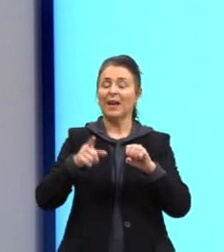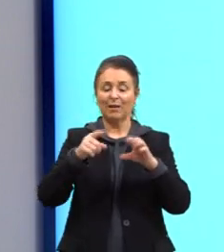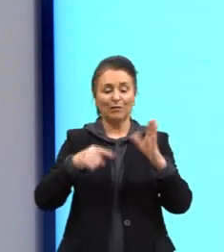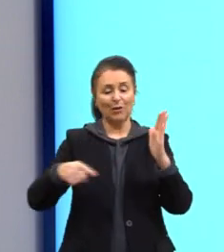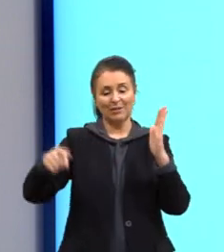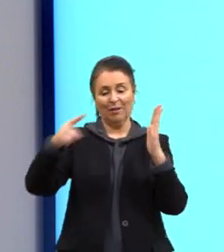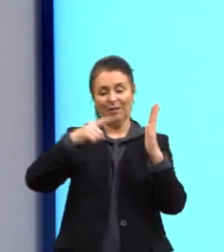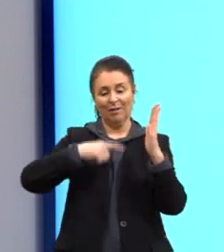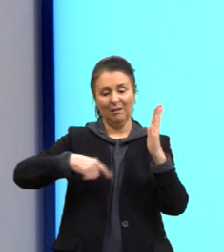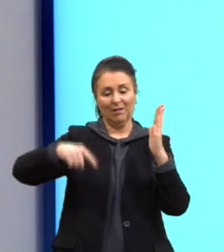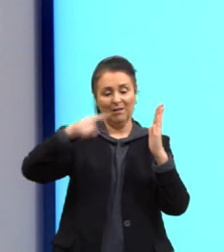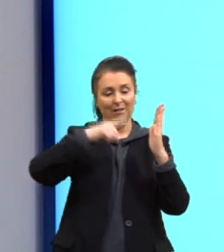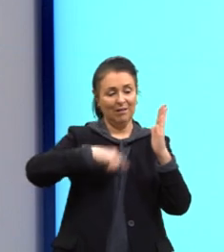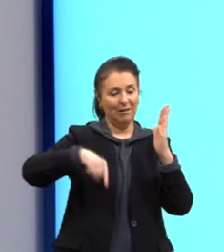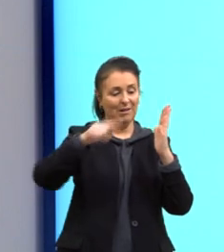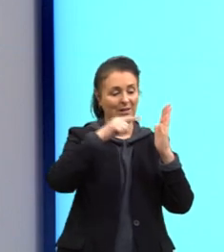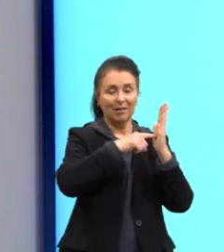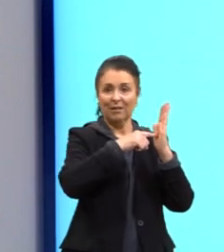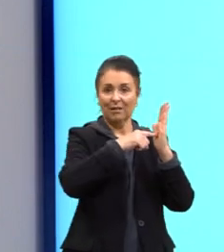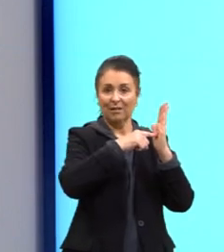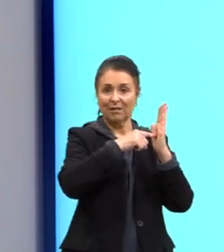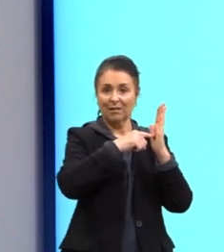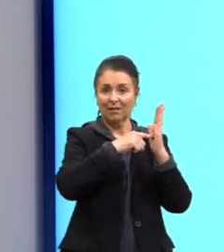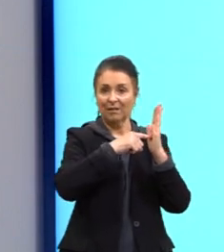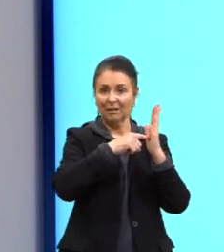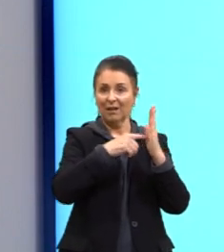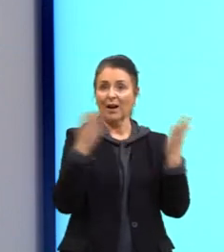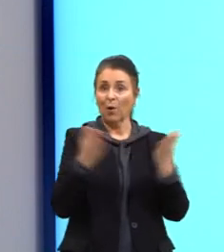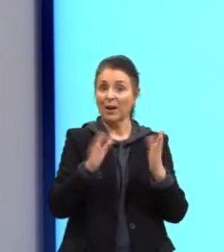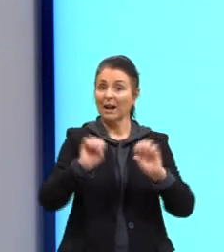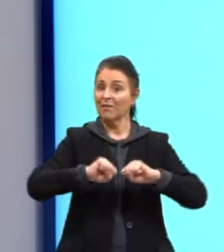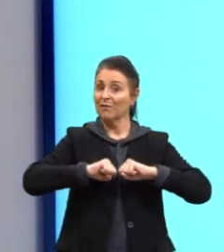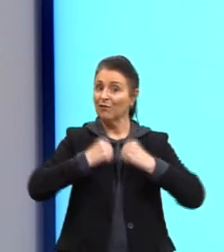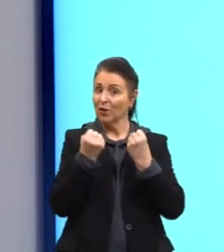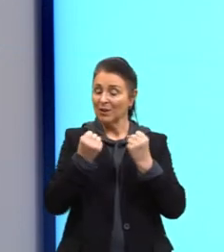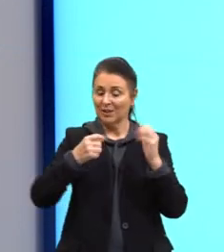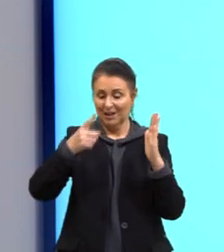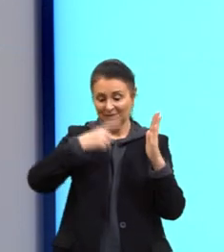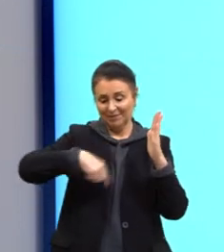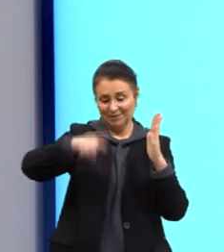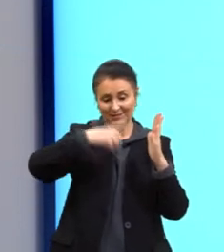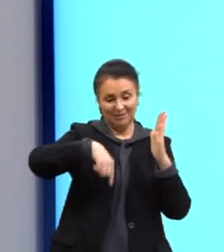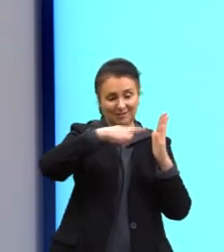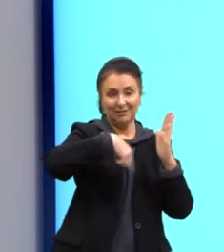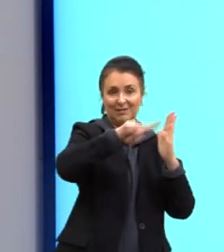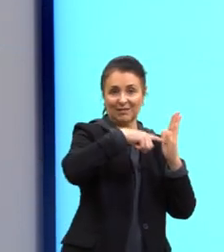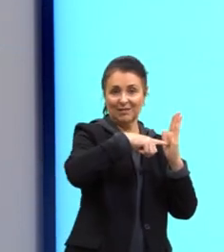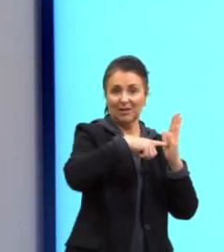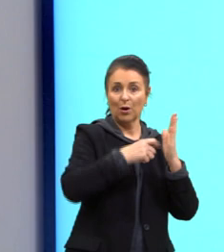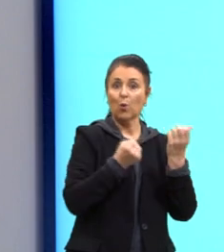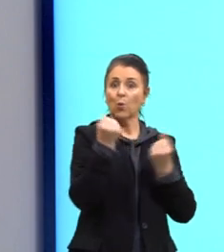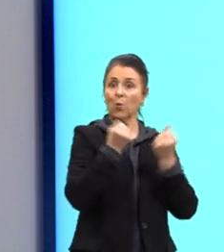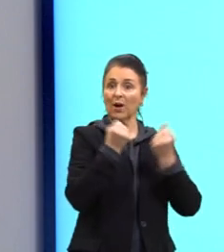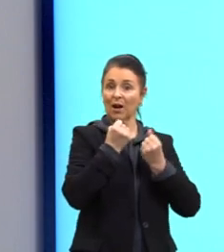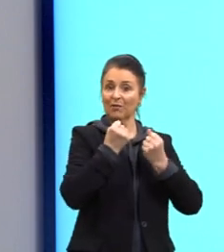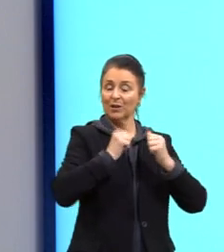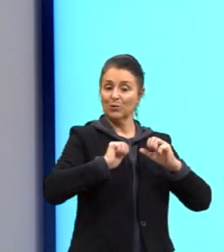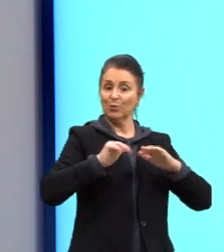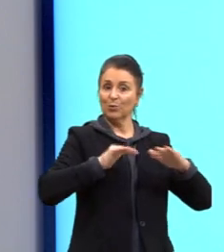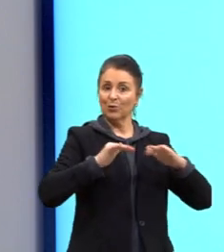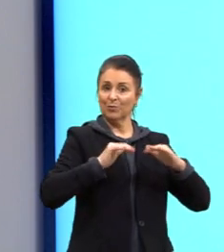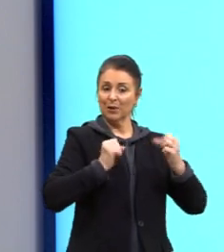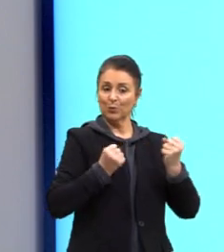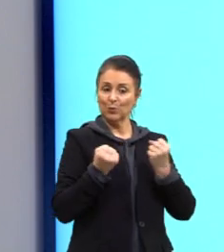aceleração centrípeta e agora força centrípeta né onde o carro faça e esse movimento aqui né